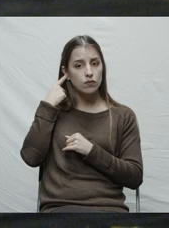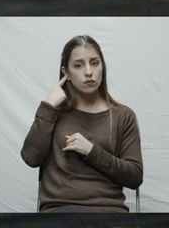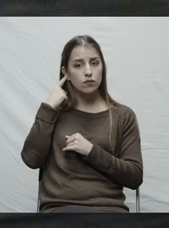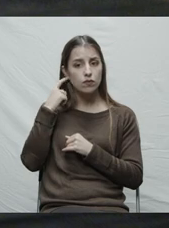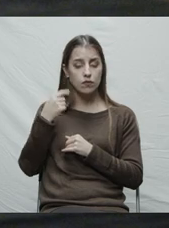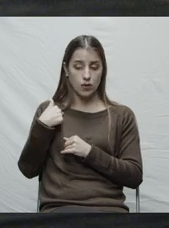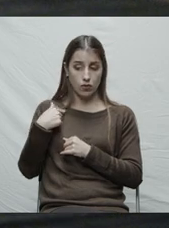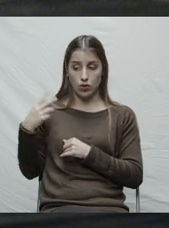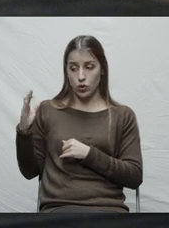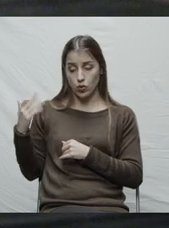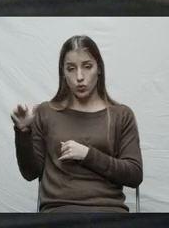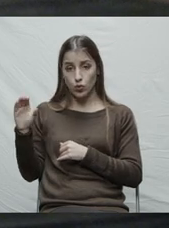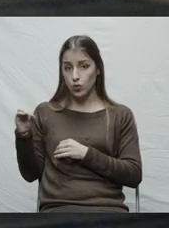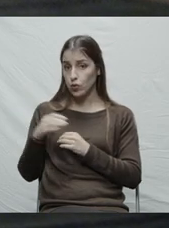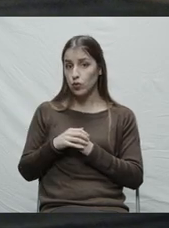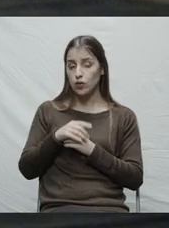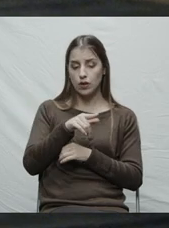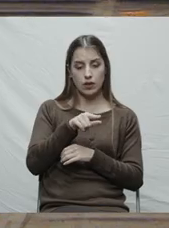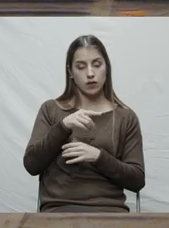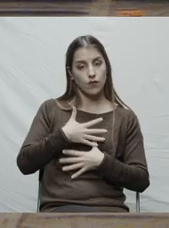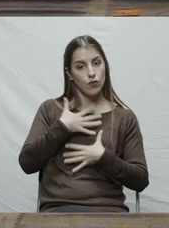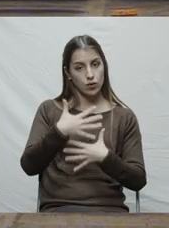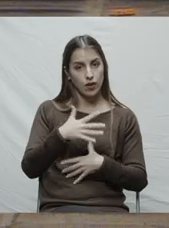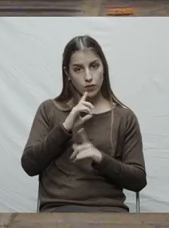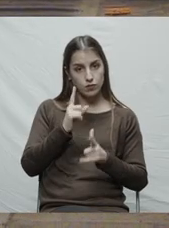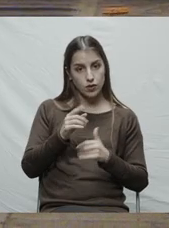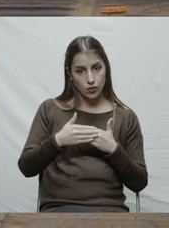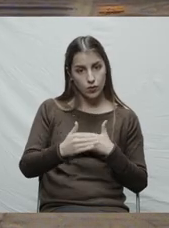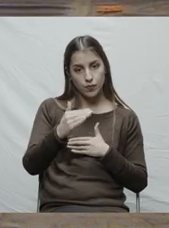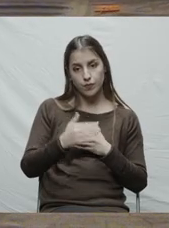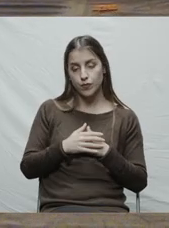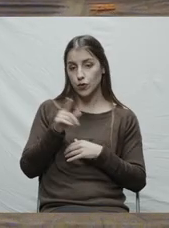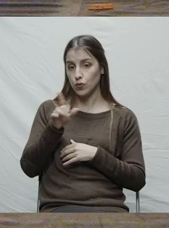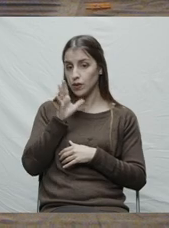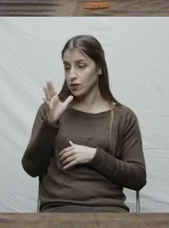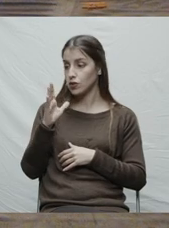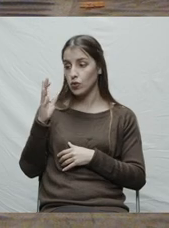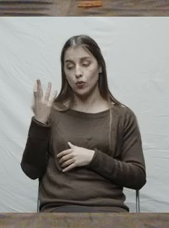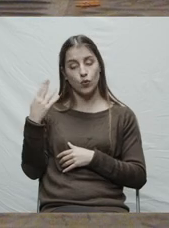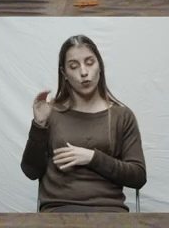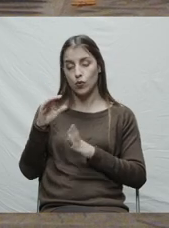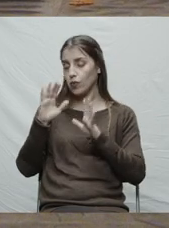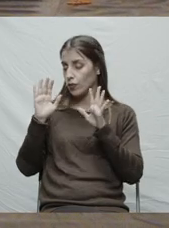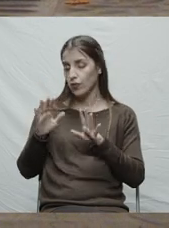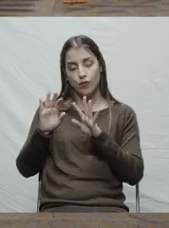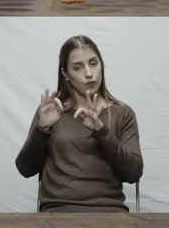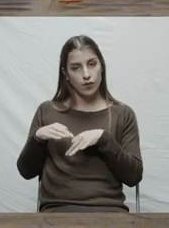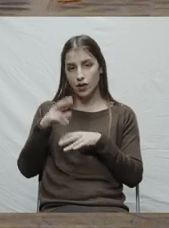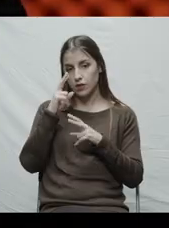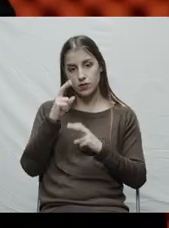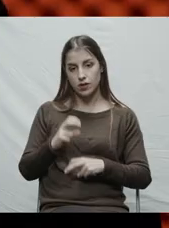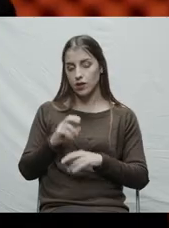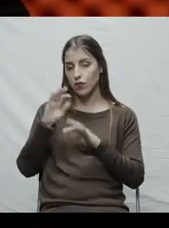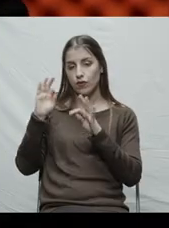E aí comecei eu e o. Pronto, E veio e daí essa começamos. vontade, Sim, começamos. certo? Basta de experimentação,